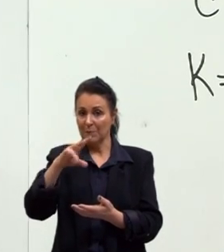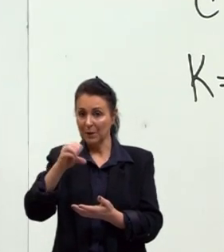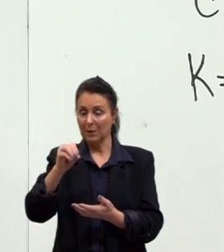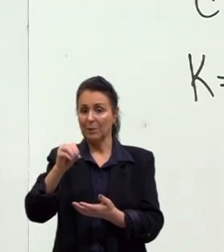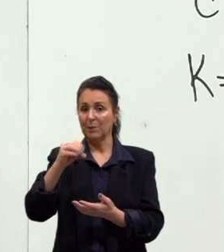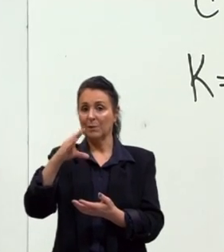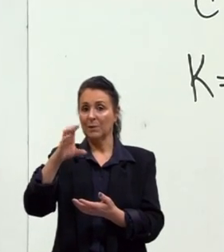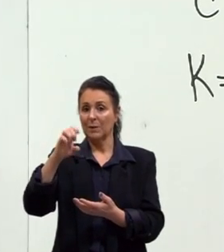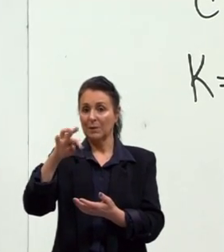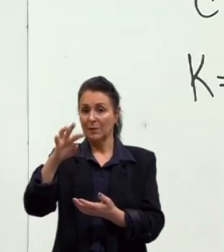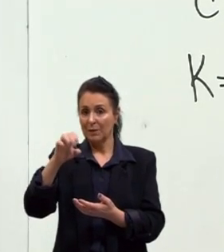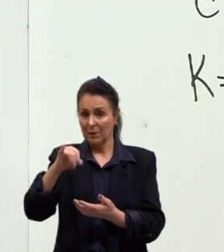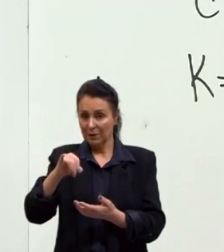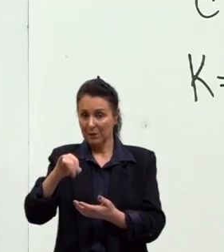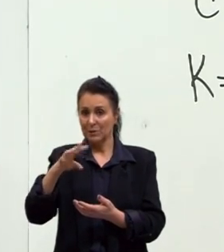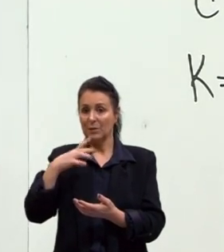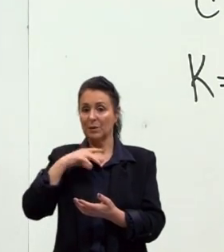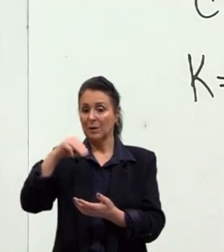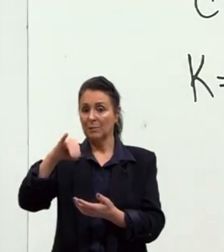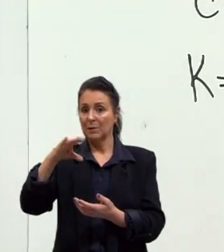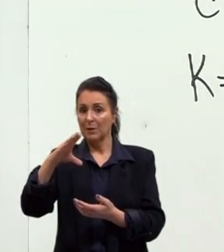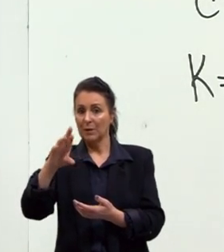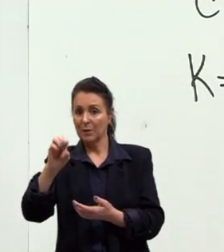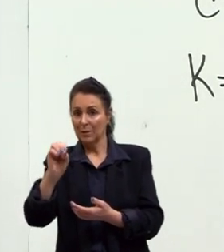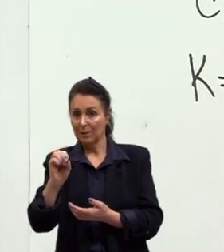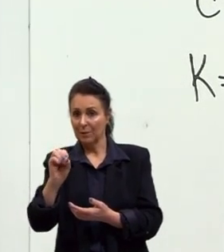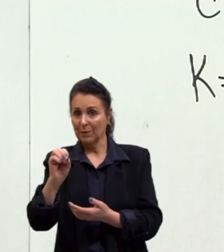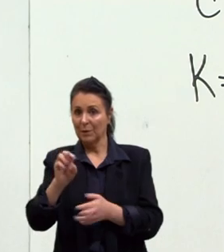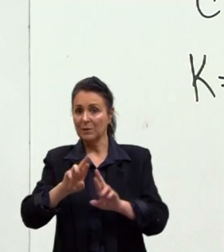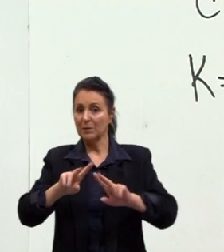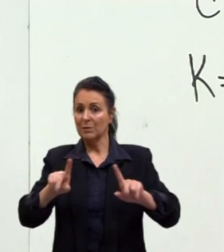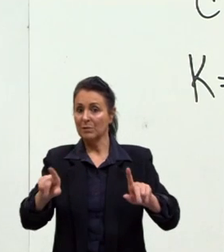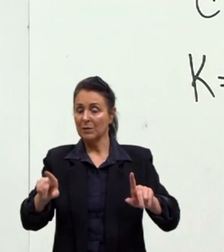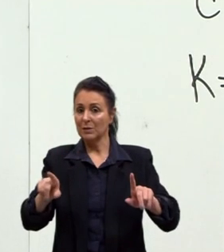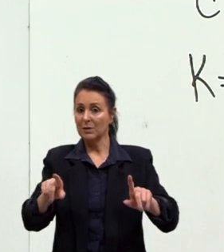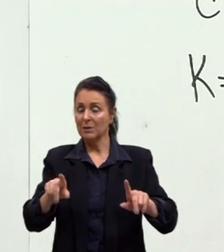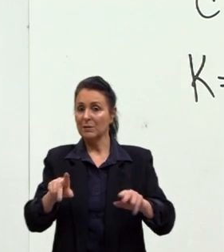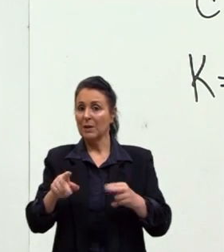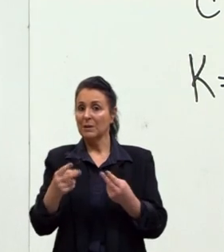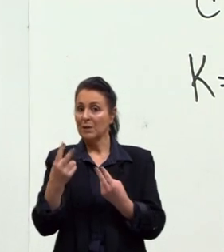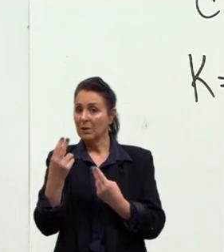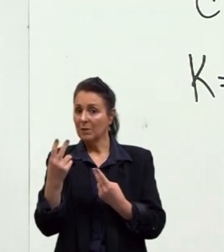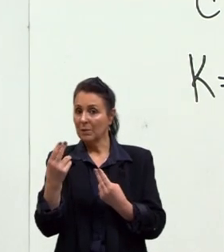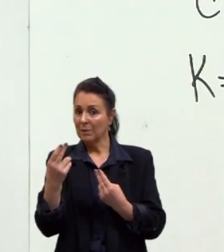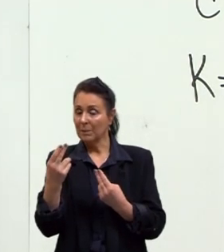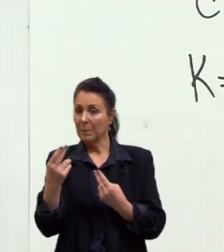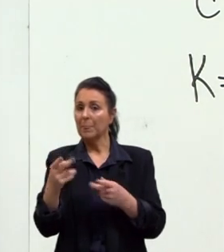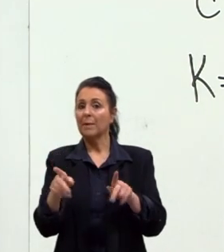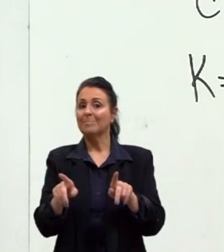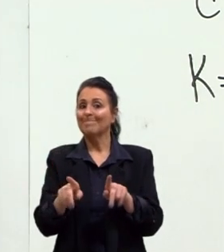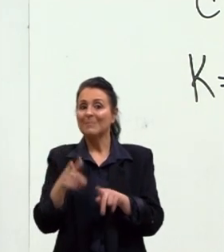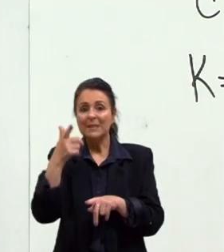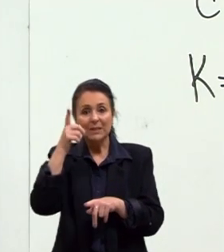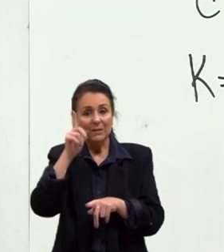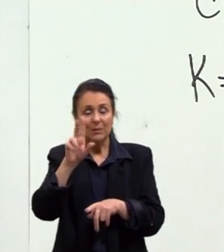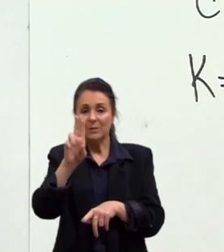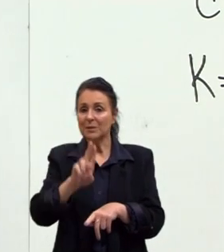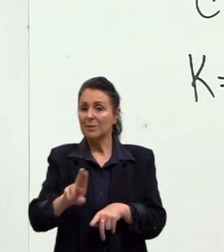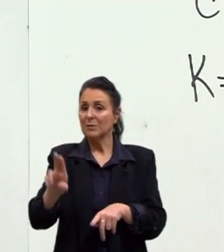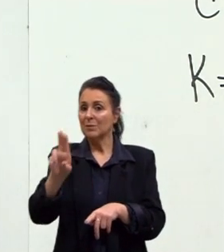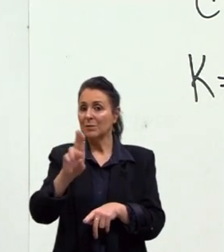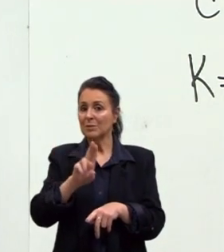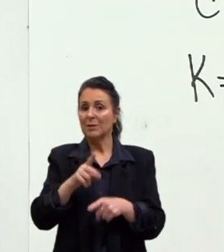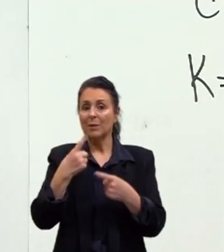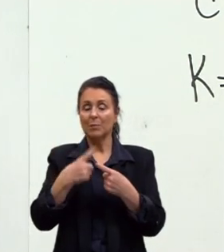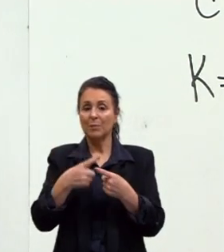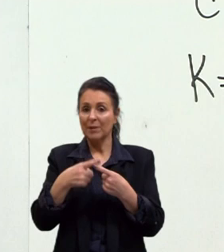pode usar isso aqui né fica elas estão diferentes tá se elas estivessem iguais mesmo assim a gente não ia conseguir usar por